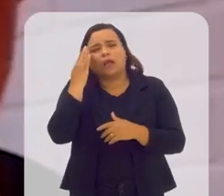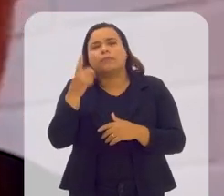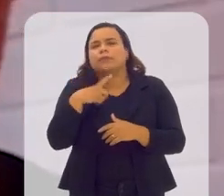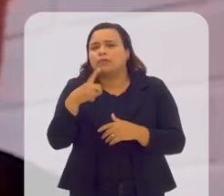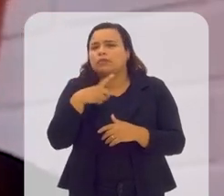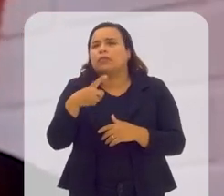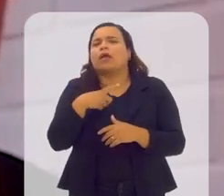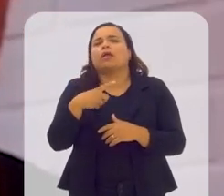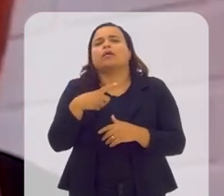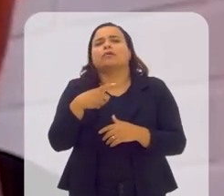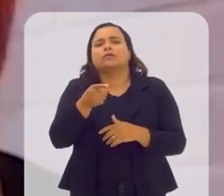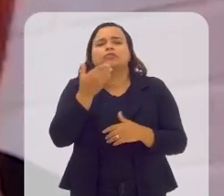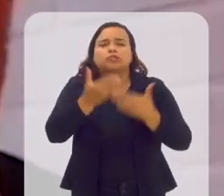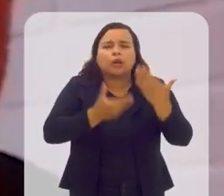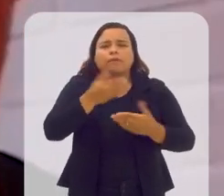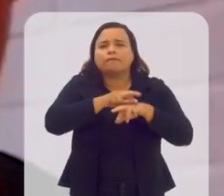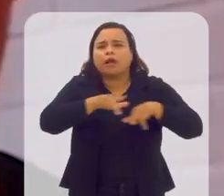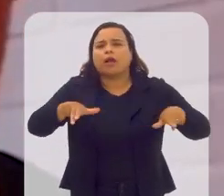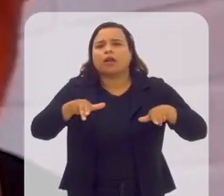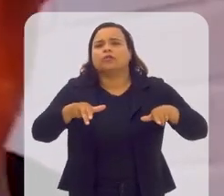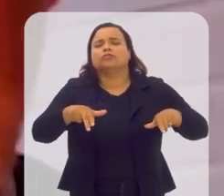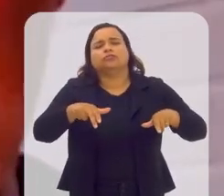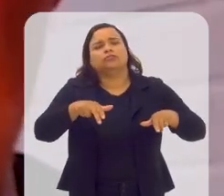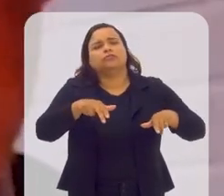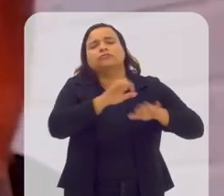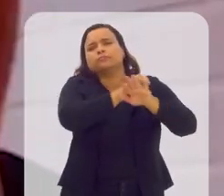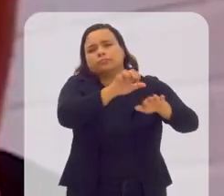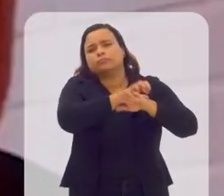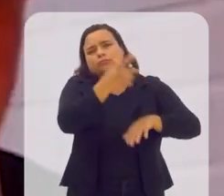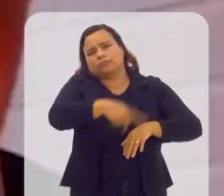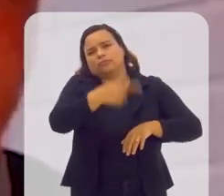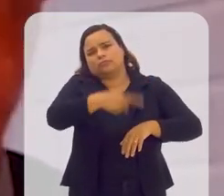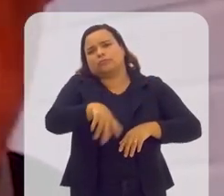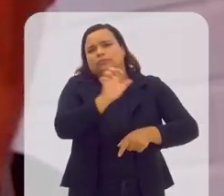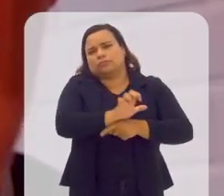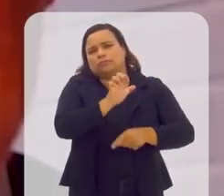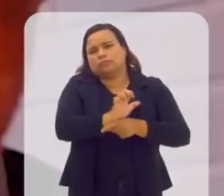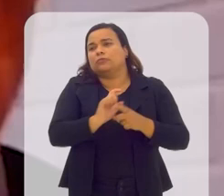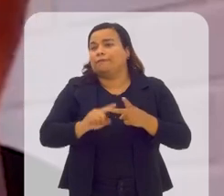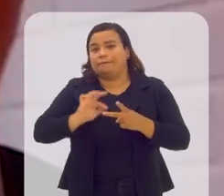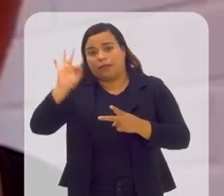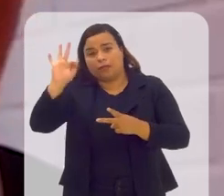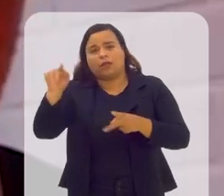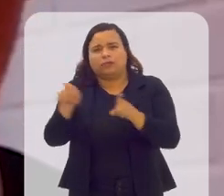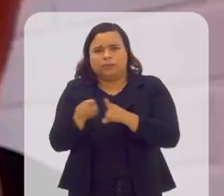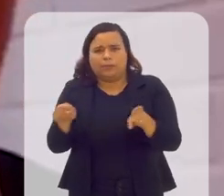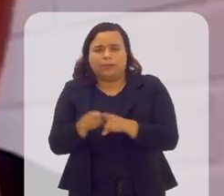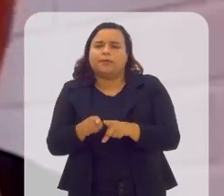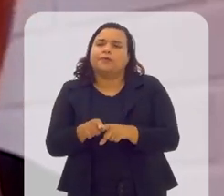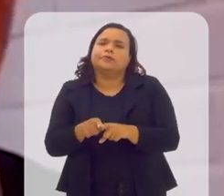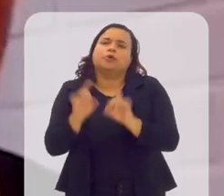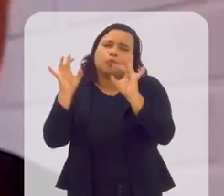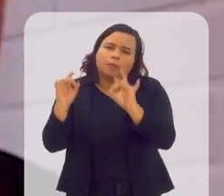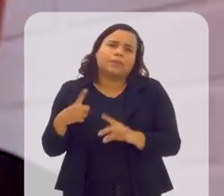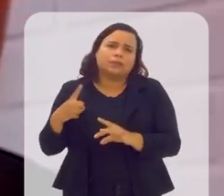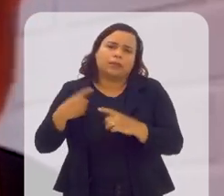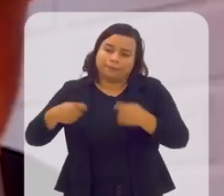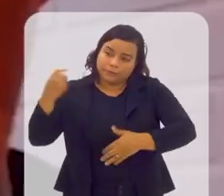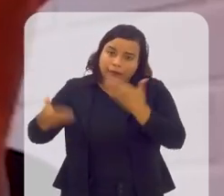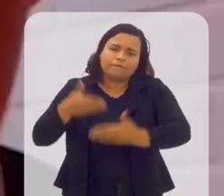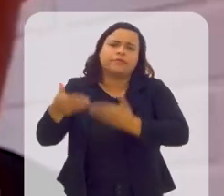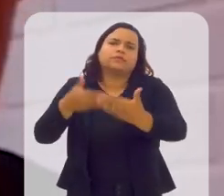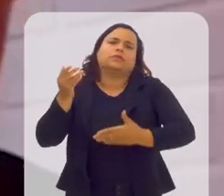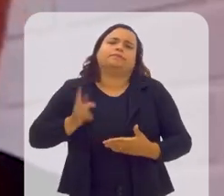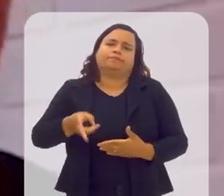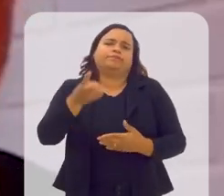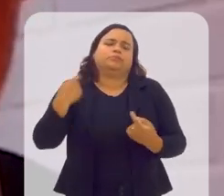temos as concessões rodoviárias do Estado, estaduais, as federais, que se complementam, e elas precisam